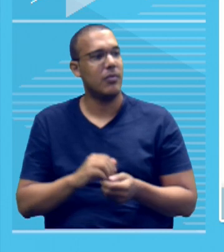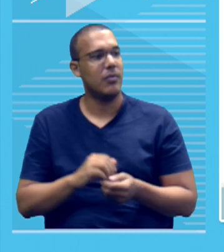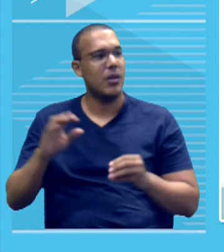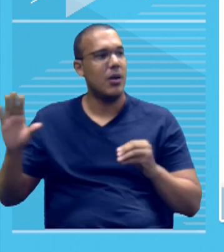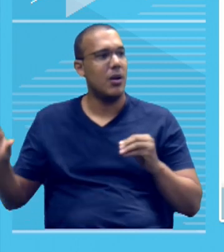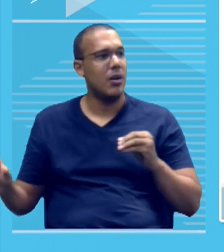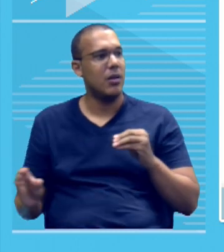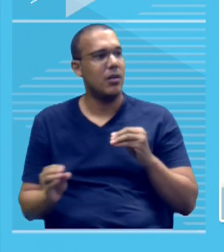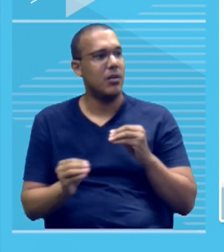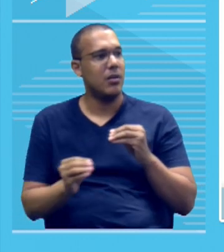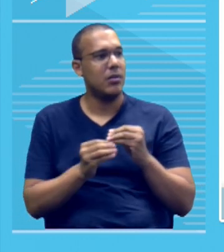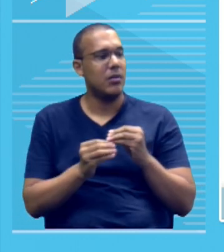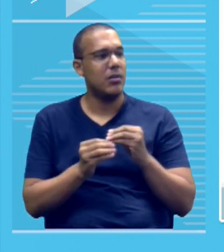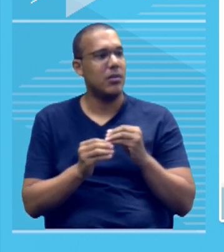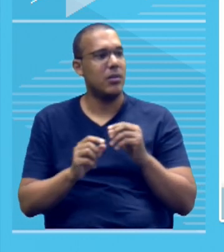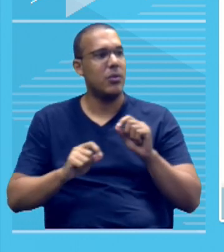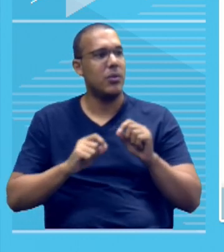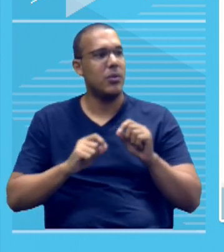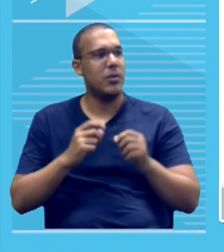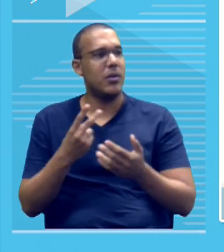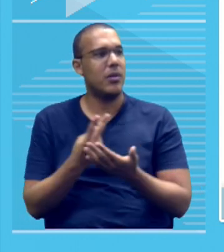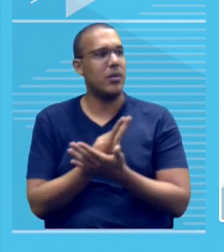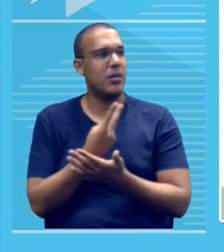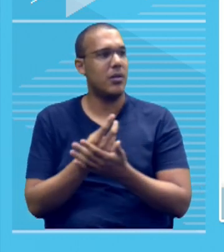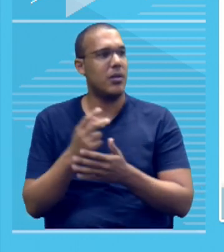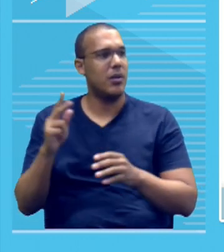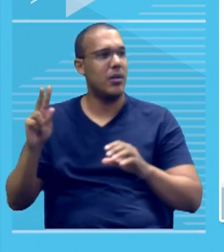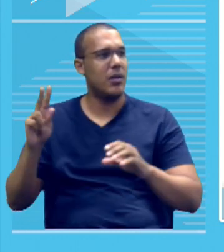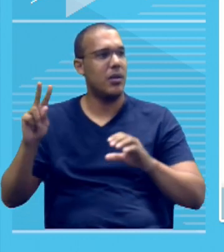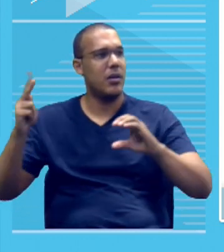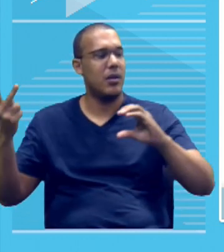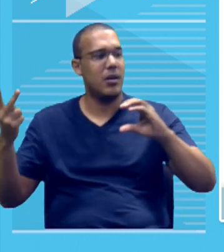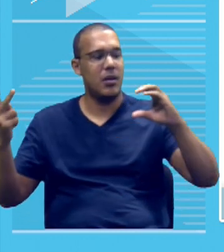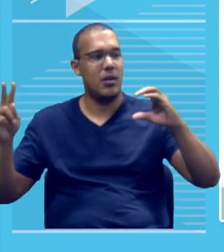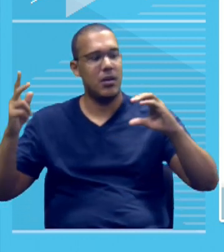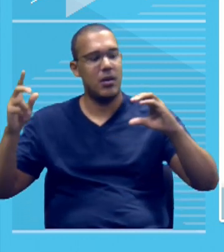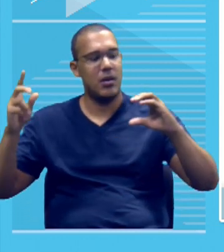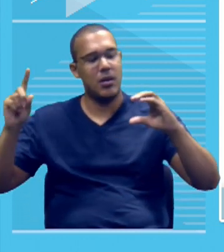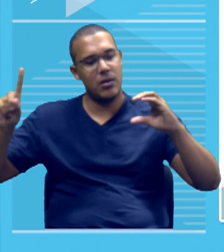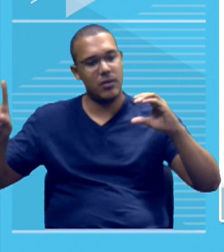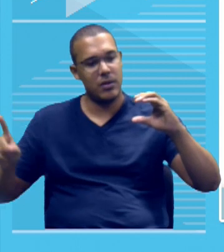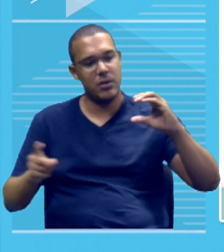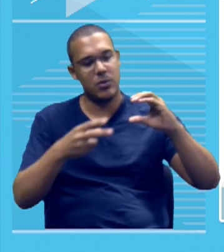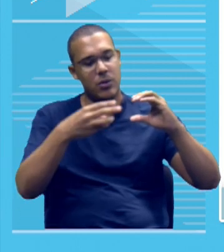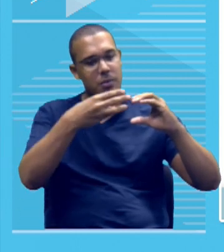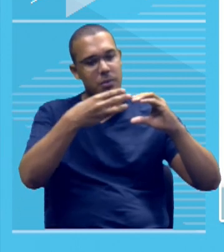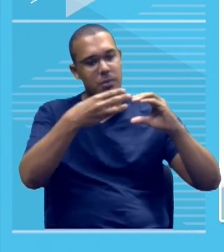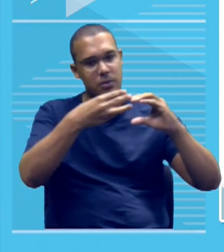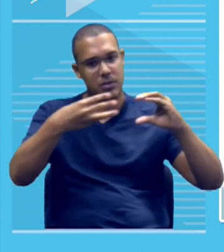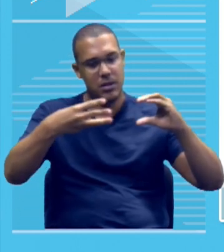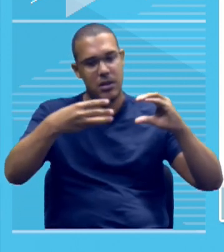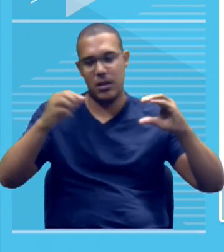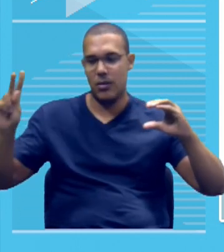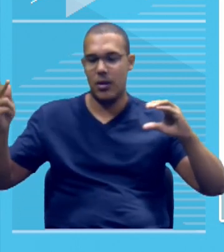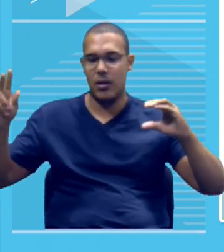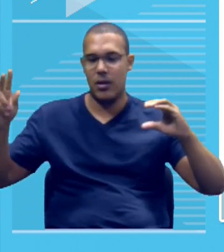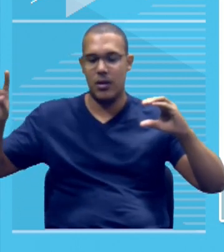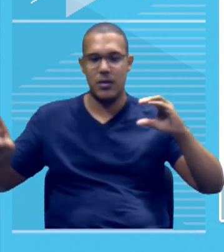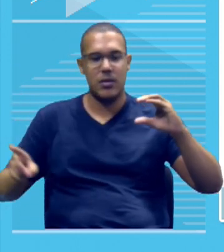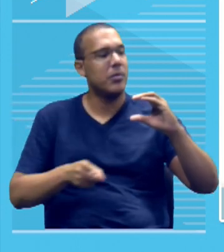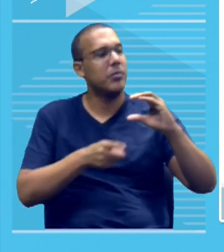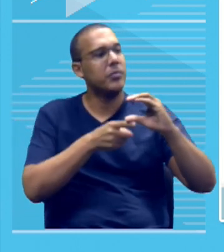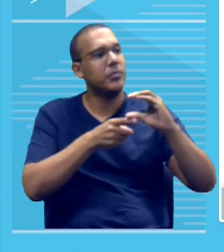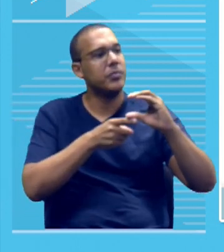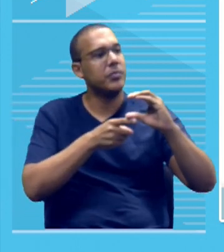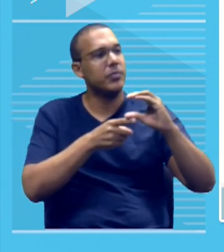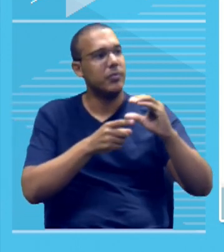aqui, pessoal, olha só o que aconteceu. Ó. O hidrogênio vai para o carbono mais hidrogenado, né? Ó. Vamos melhorar aqui. Ó, esse